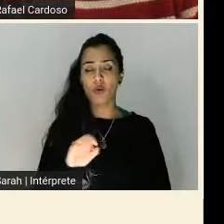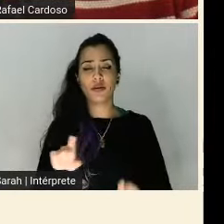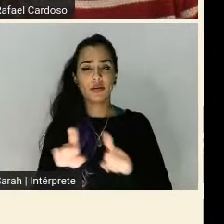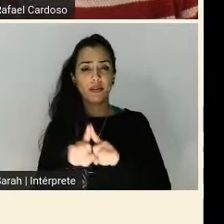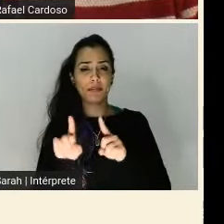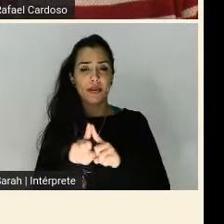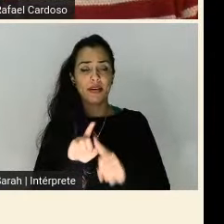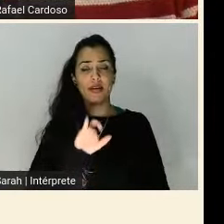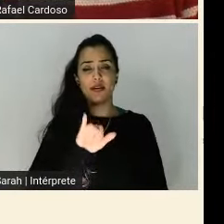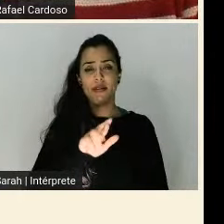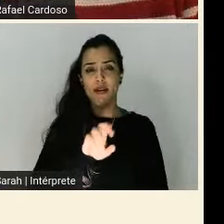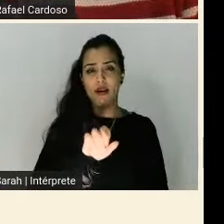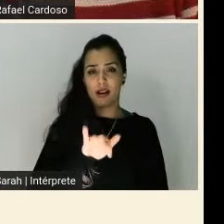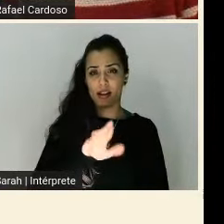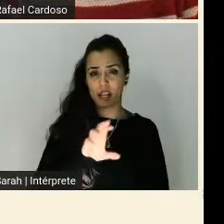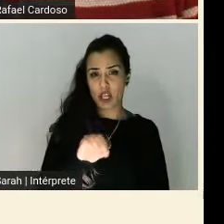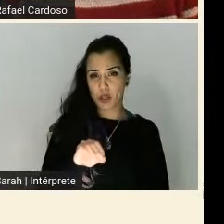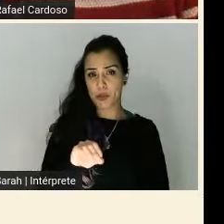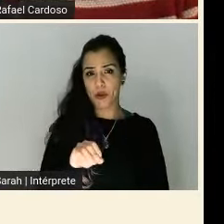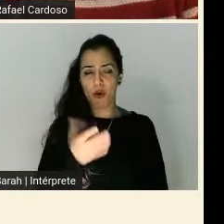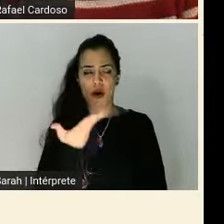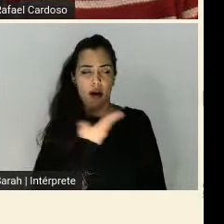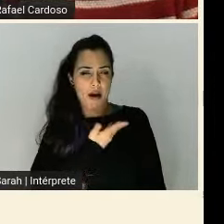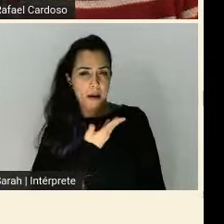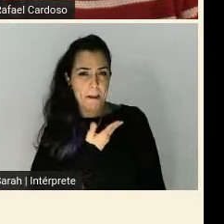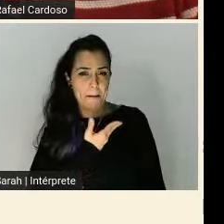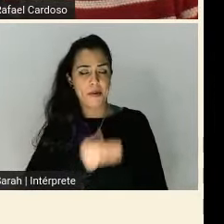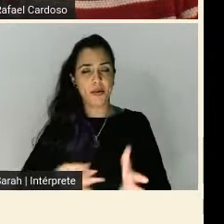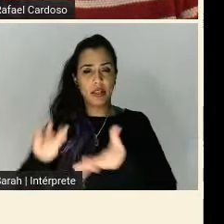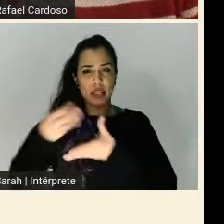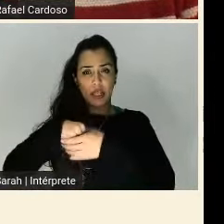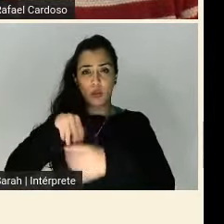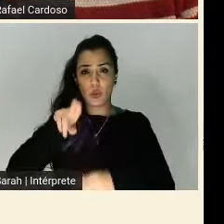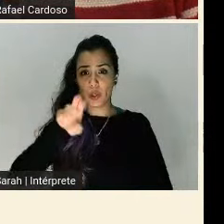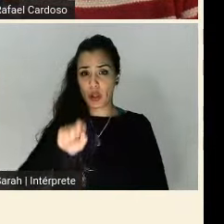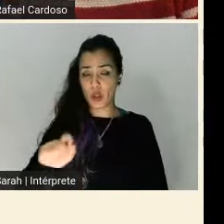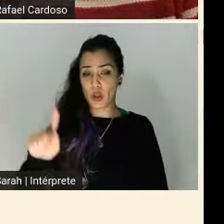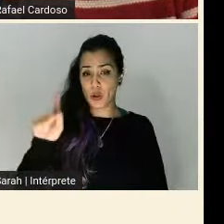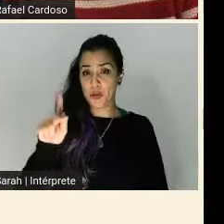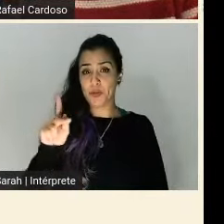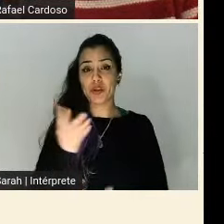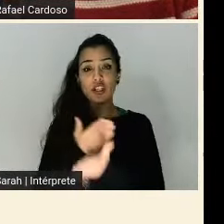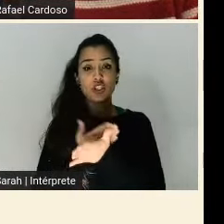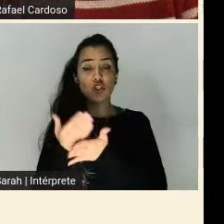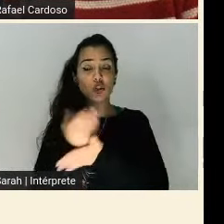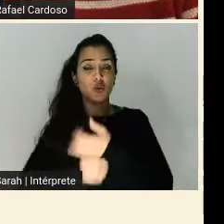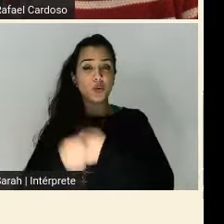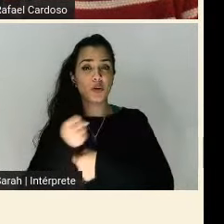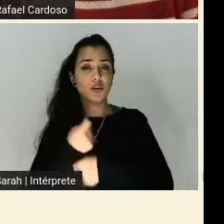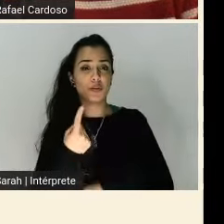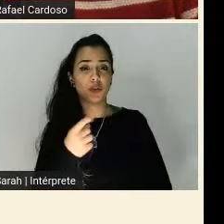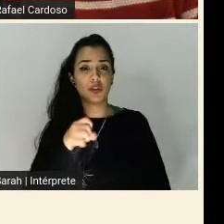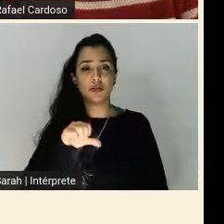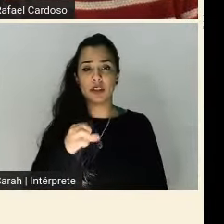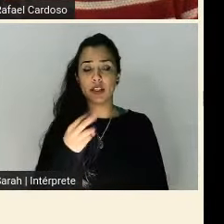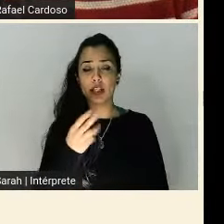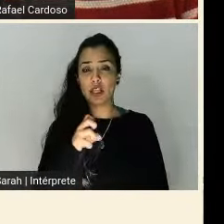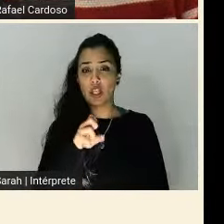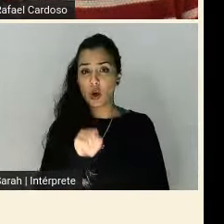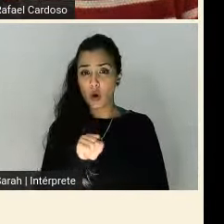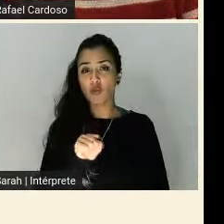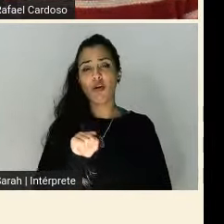USP. Desde sua chegada ao Brasil em 1938, Bastide se engajou nas discussões sobre arte